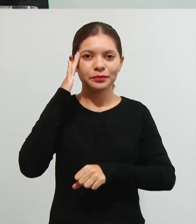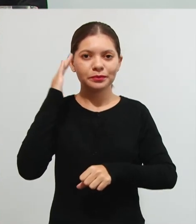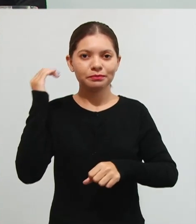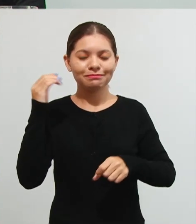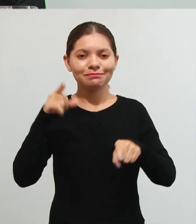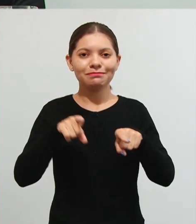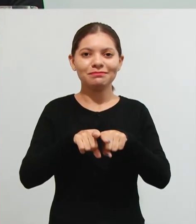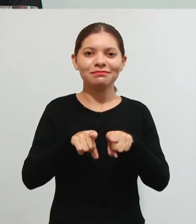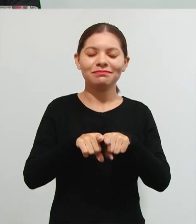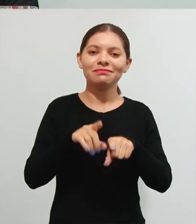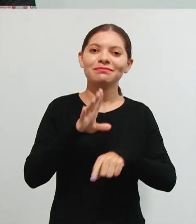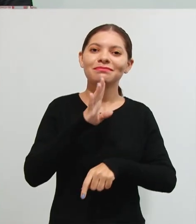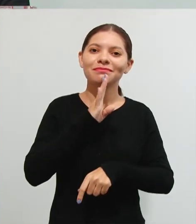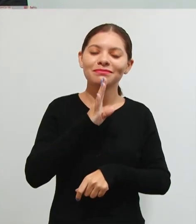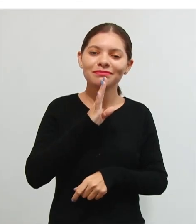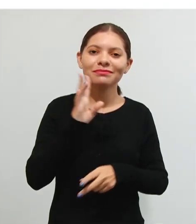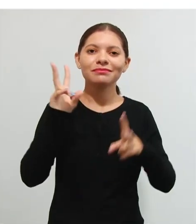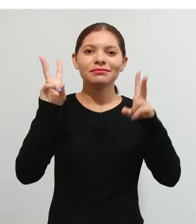sobre isso.